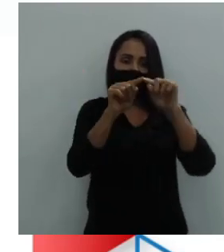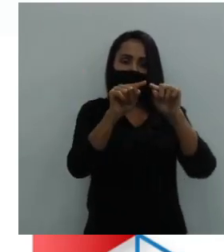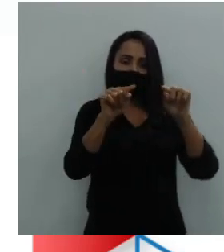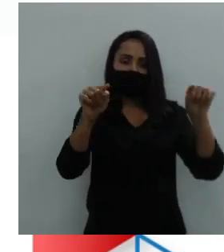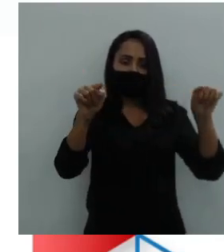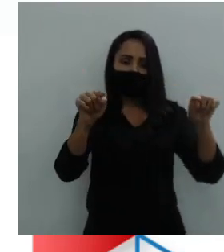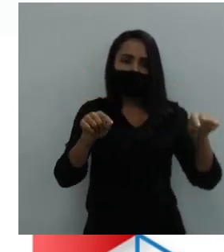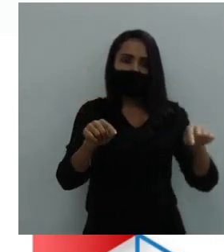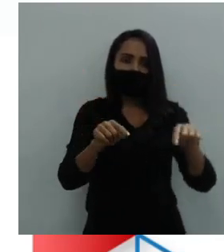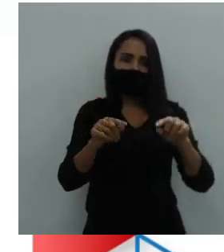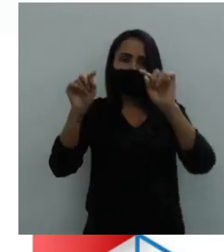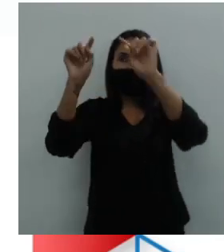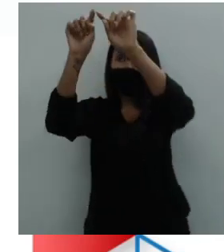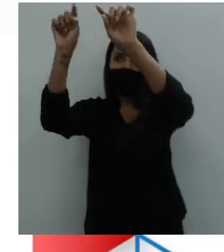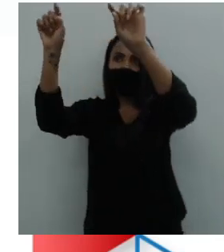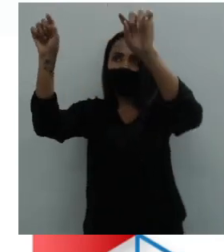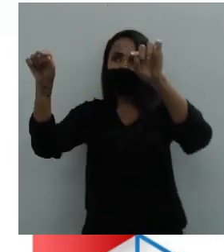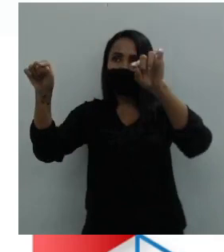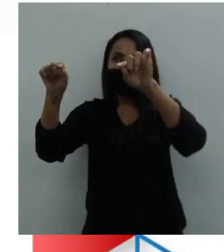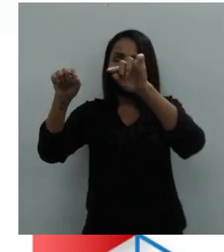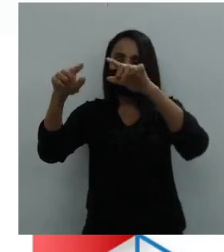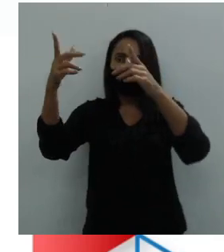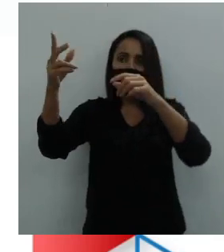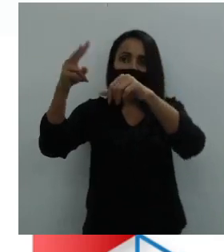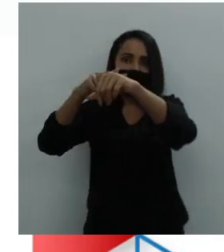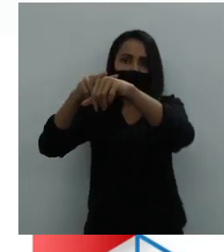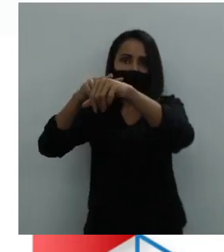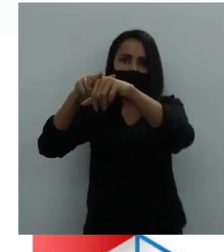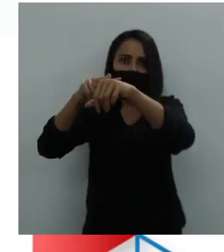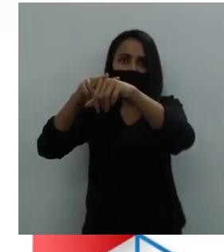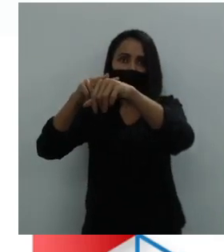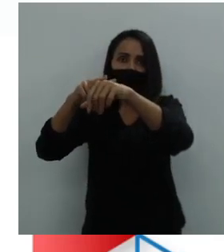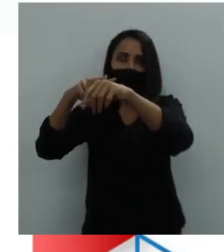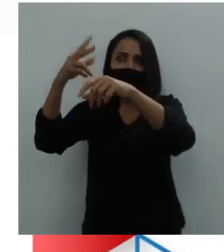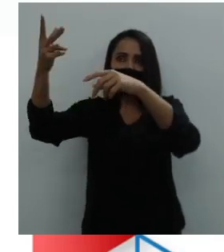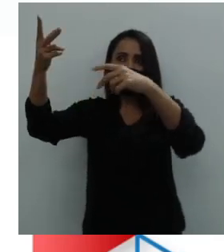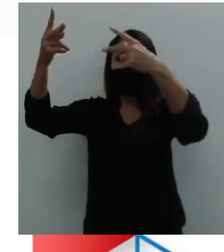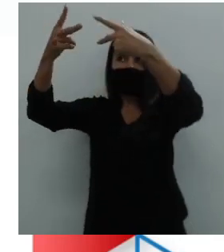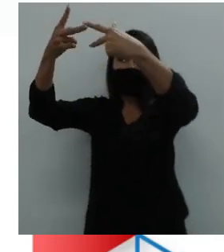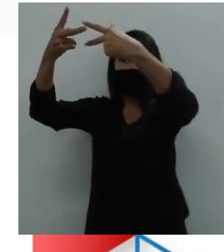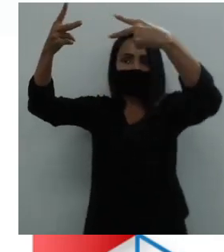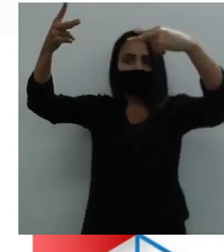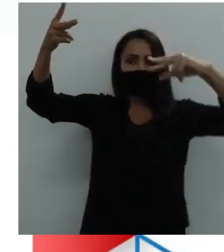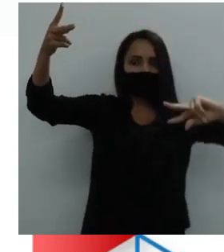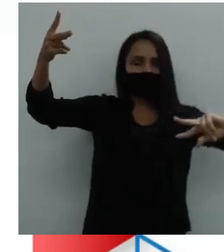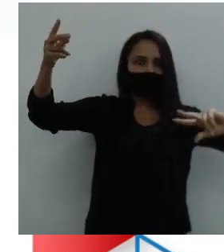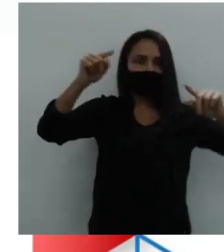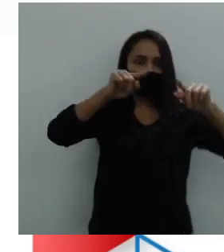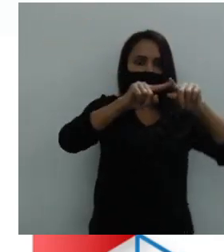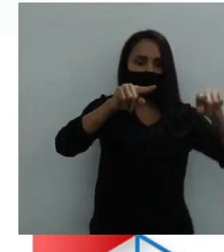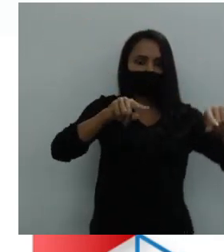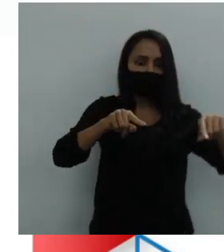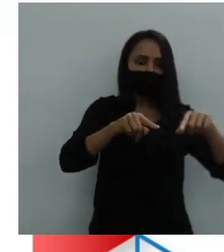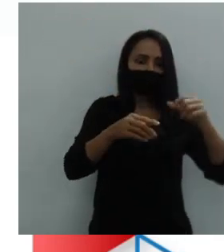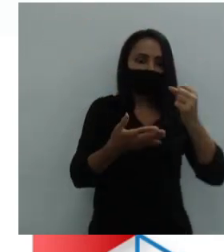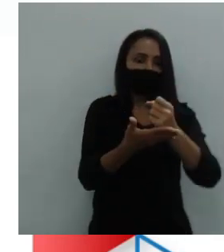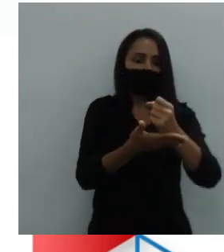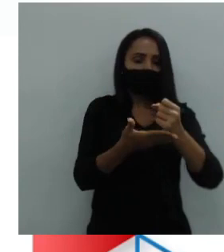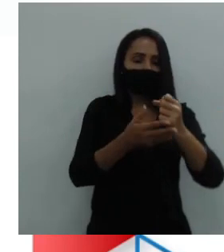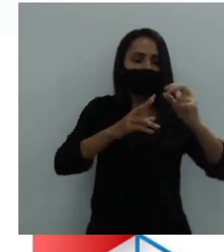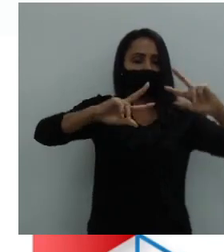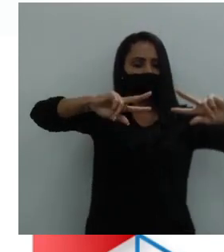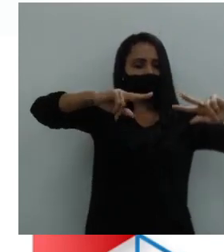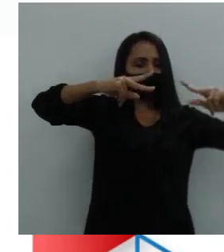para baixo e a em azul do seu lado esquerdo está com a base maior voltada para cima. Então, além dela ir para o